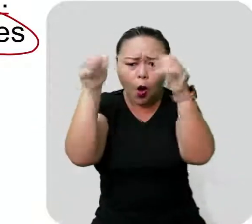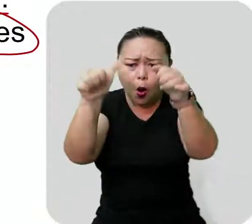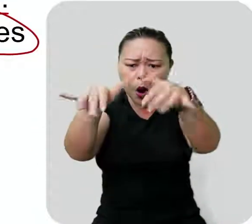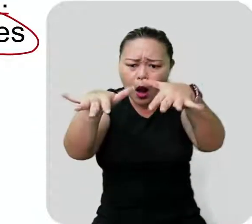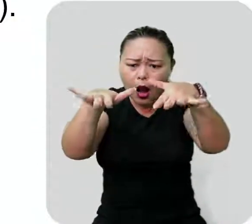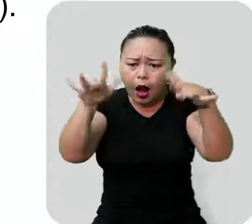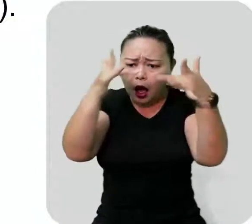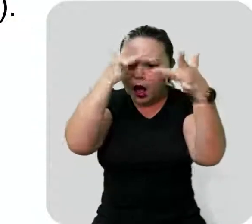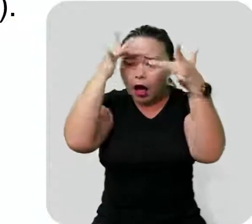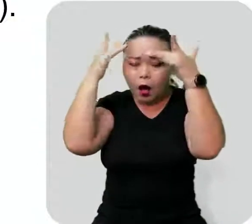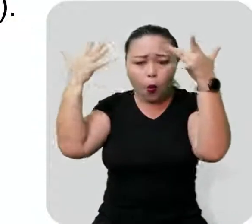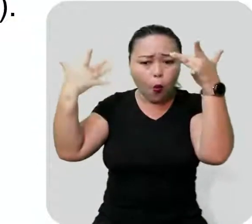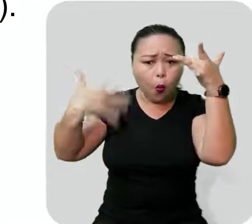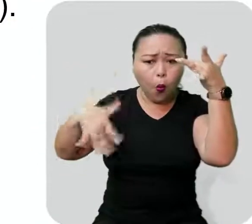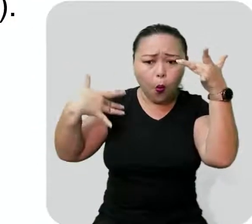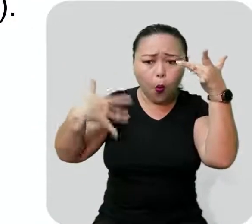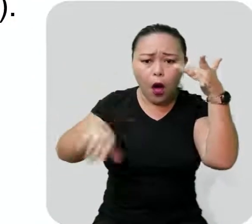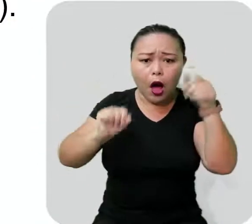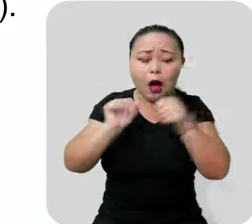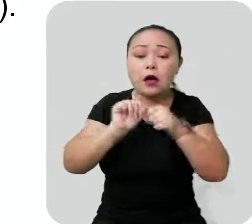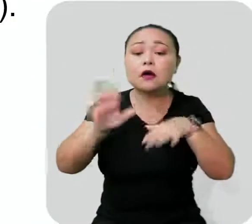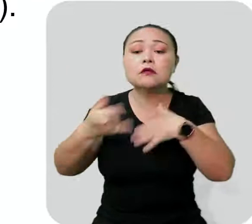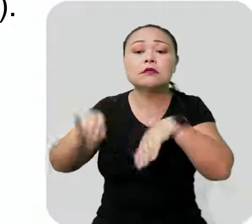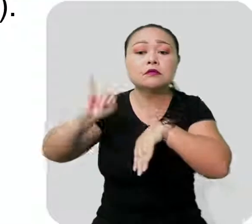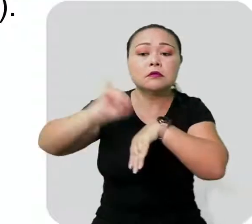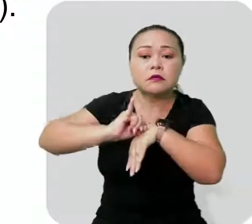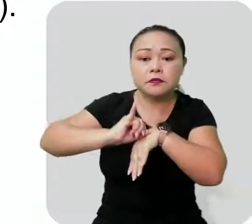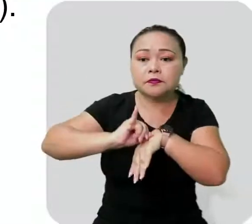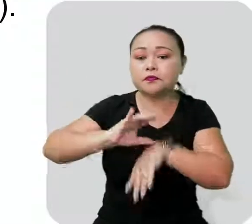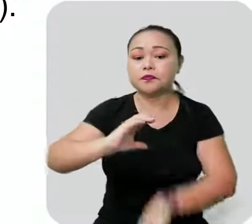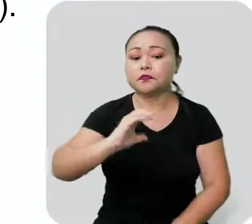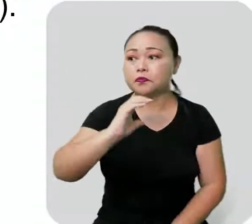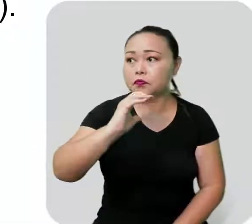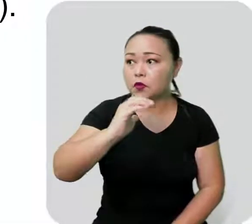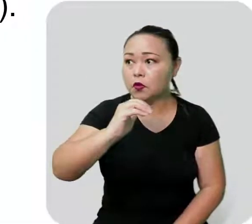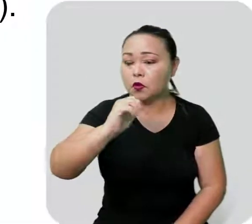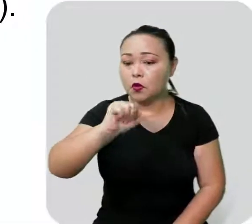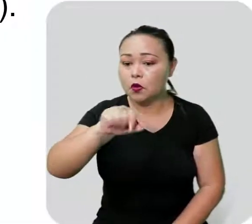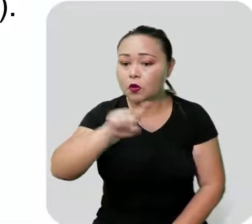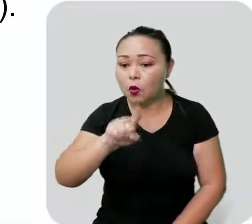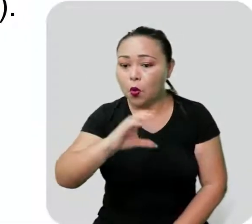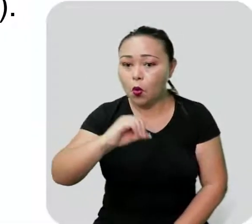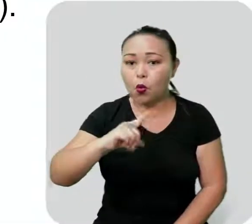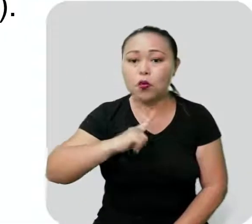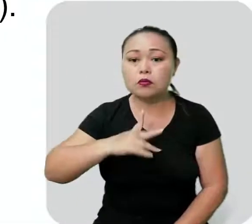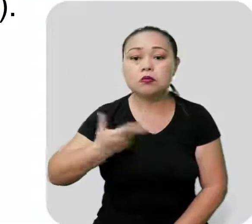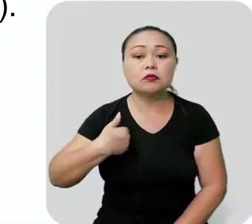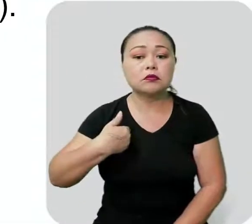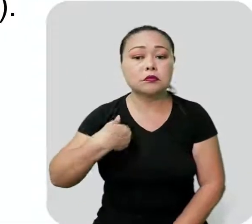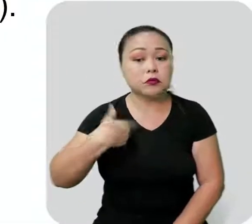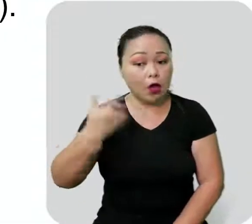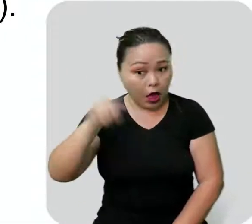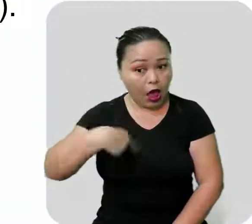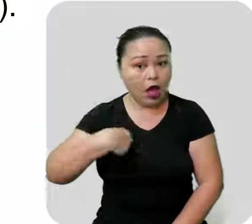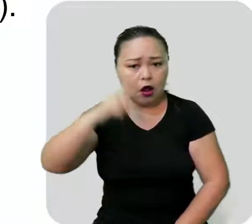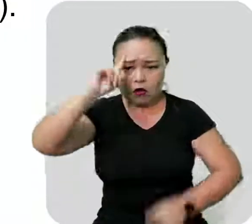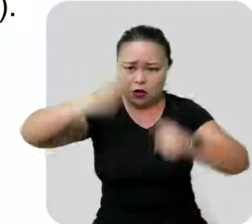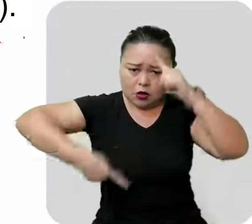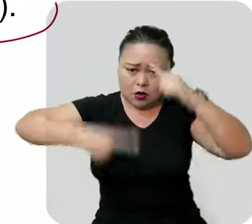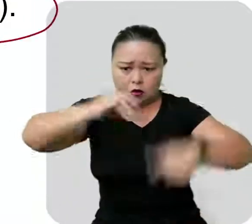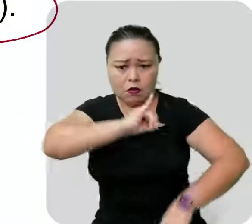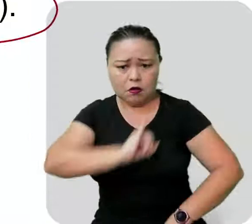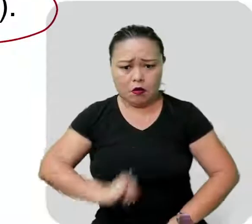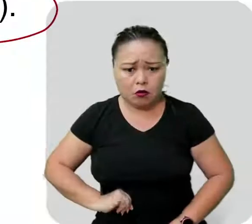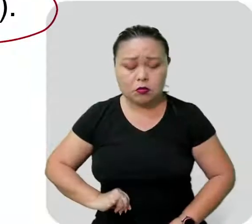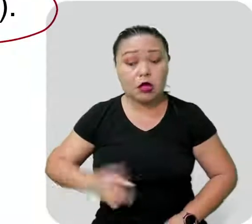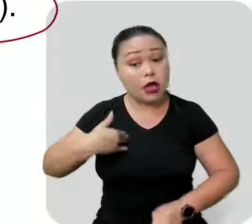montagem 1 e a capital em Cusco era governado por um Imperador considerado um Deus chamado o